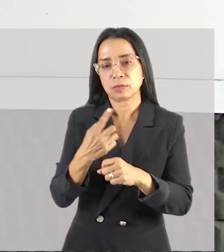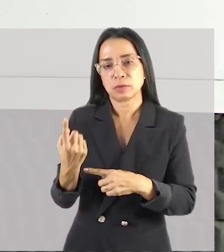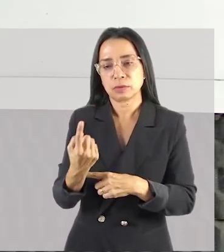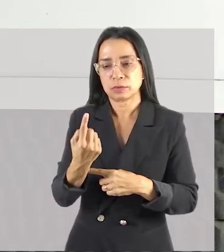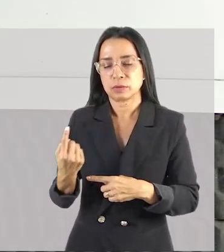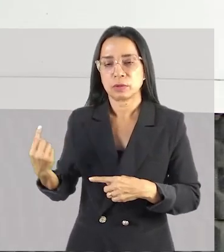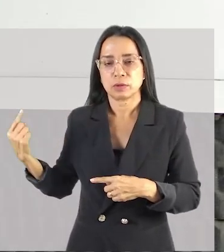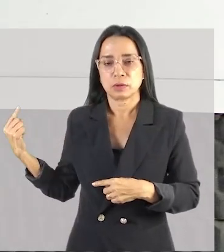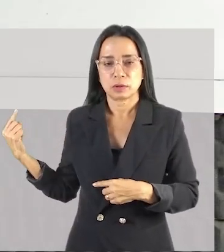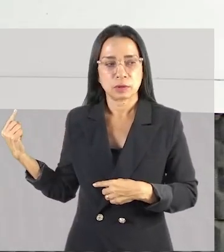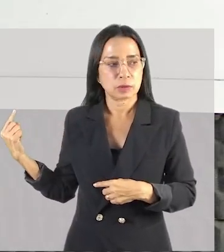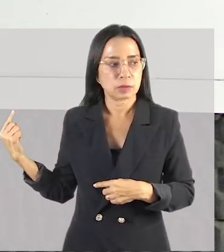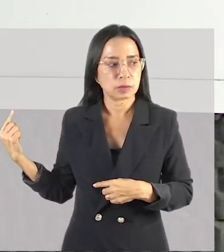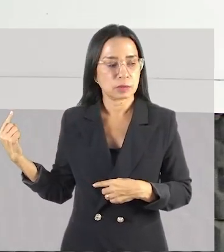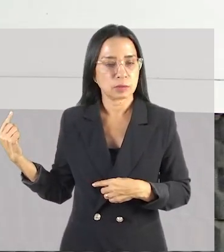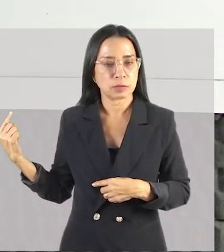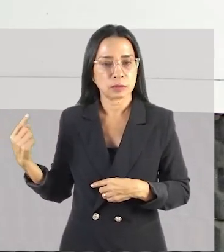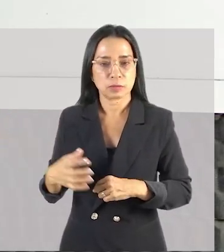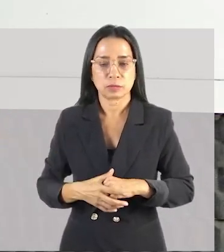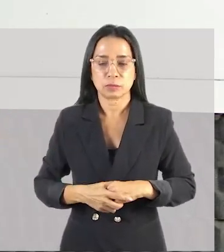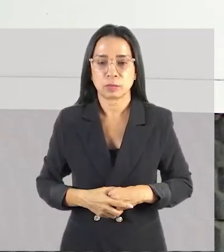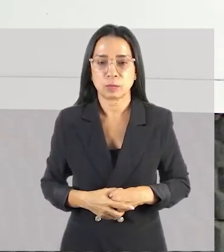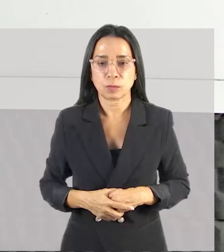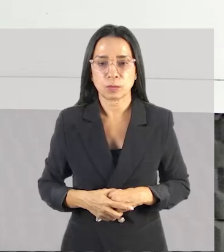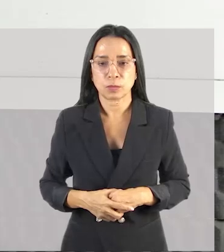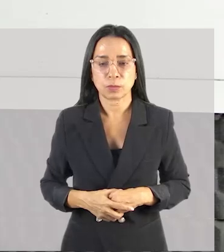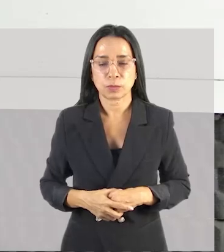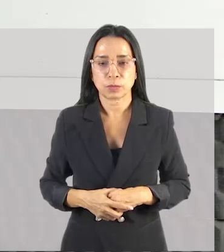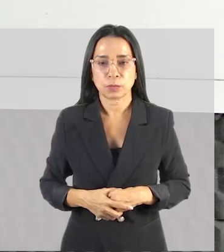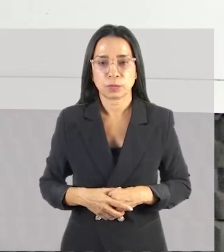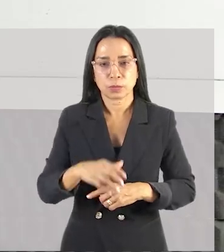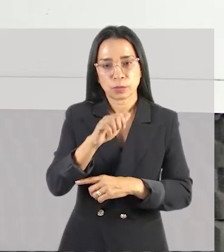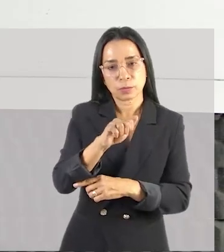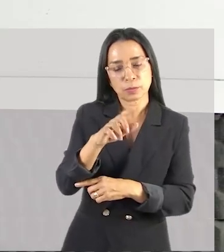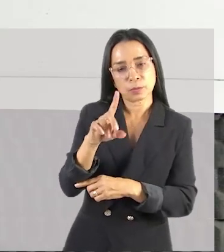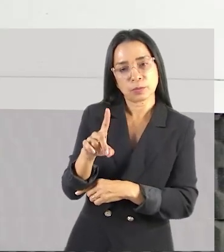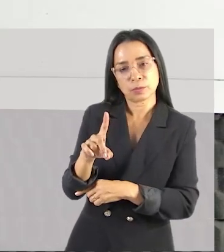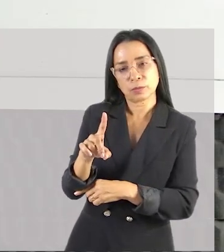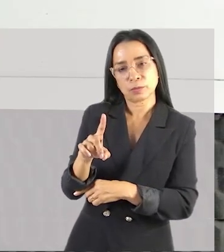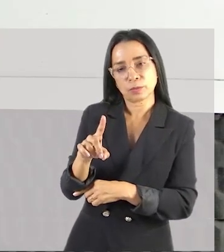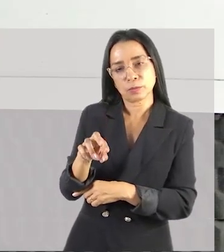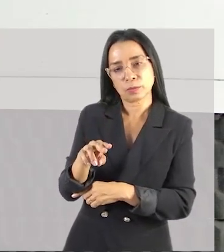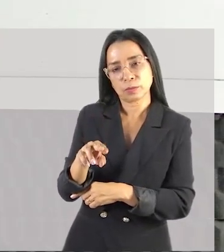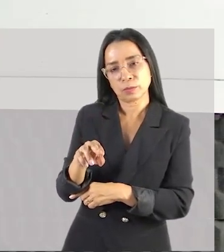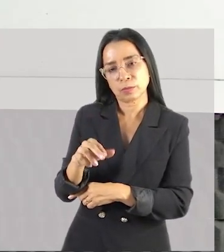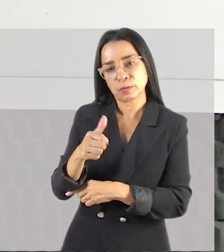decorada, a área que vai receber decoração, vai ser igual o